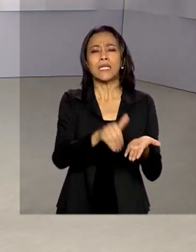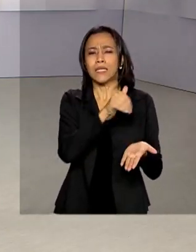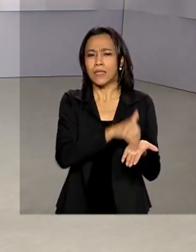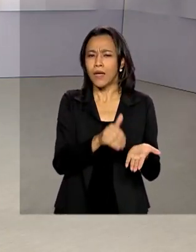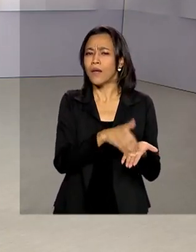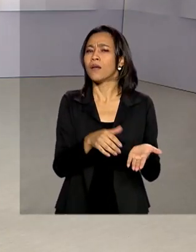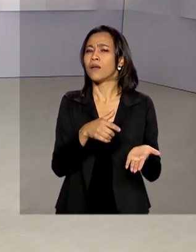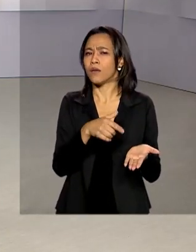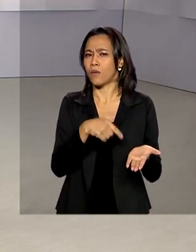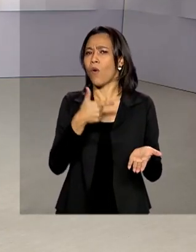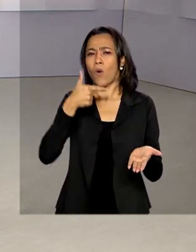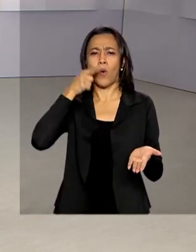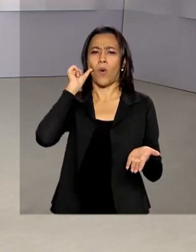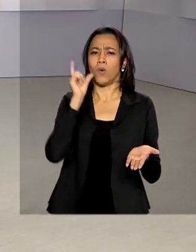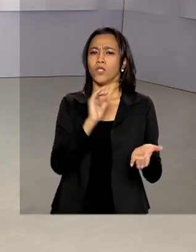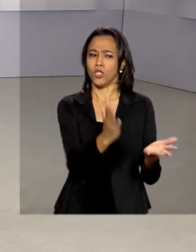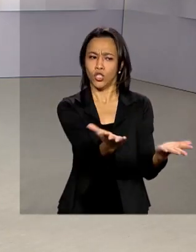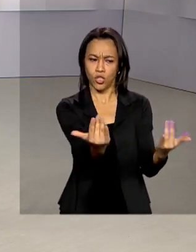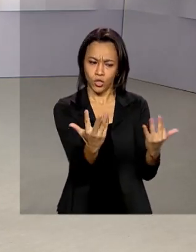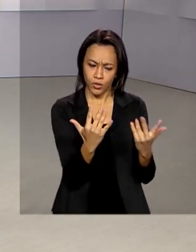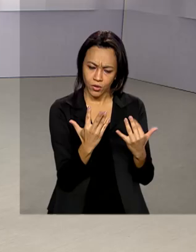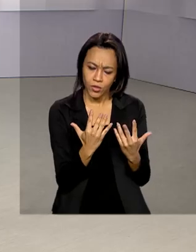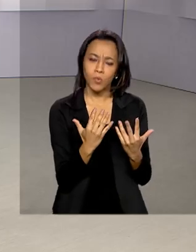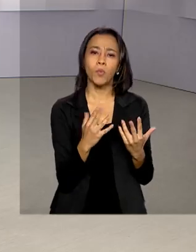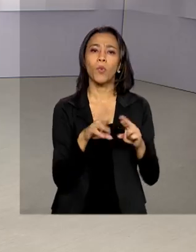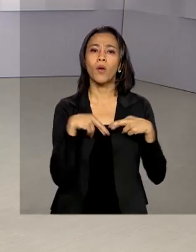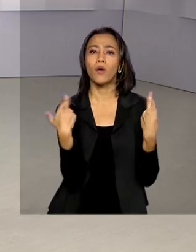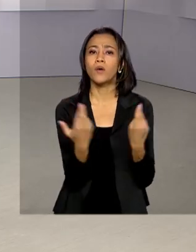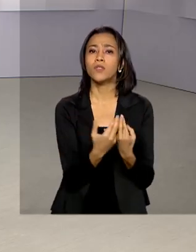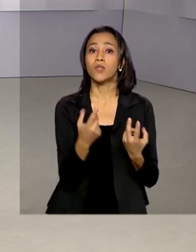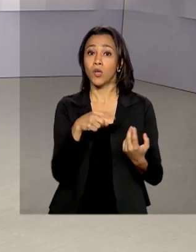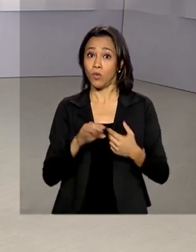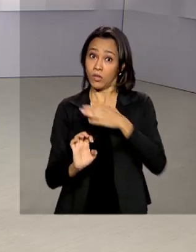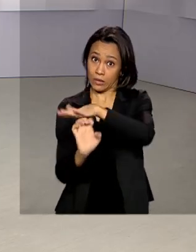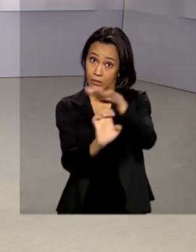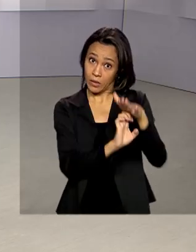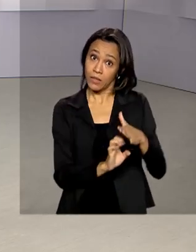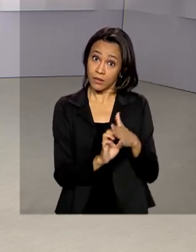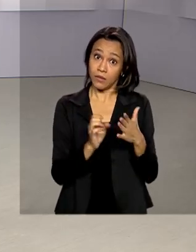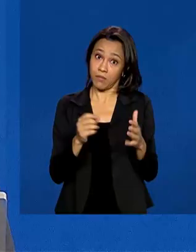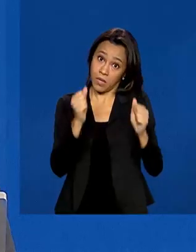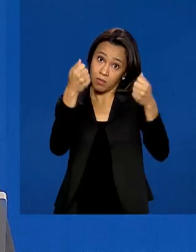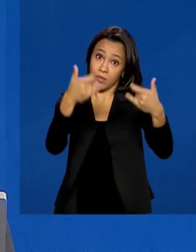reuniu ontem com empresários que vão participar da Semana Brasil e falou sobre a campanha.